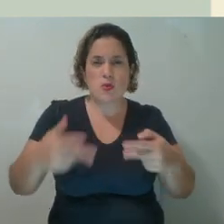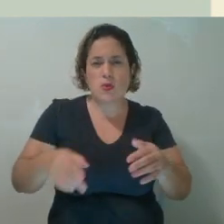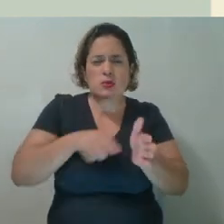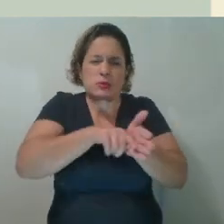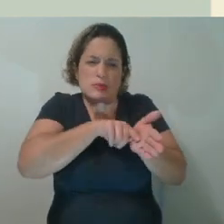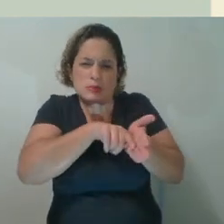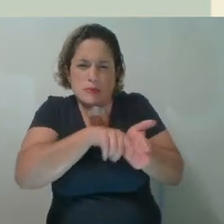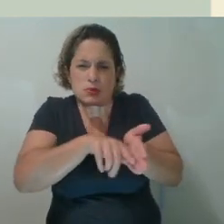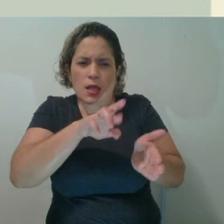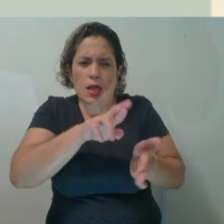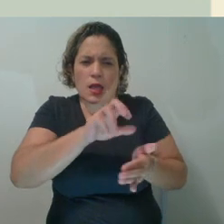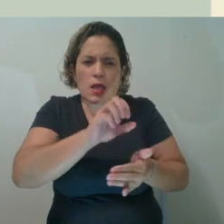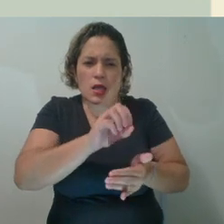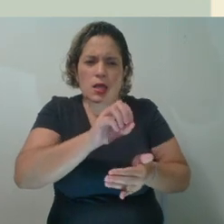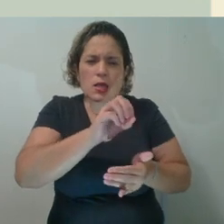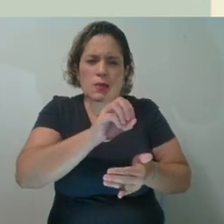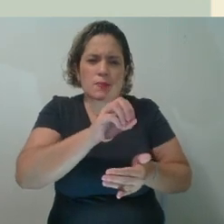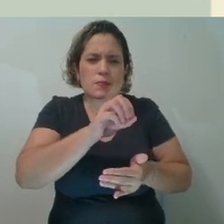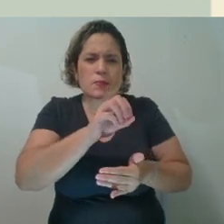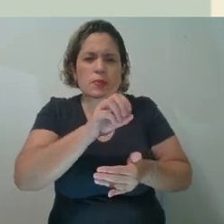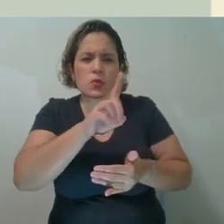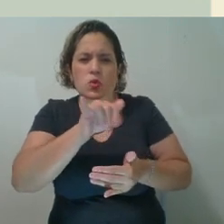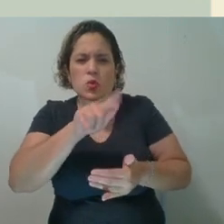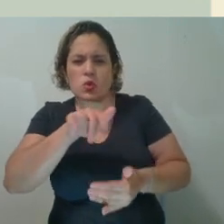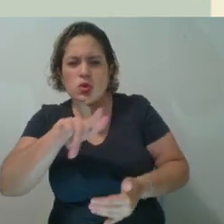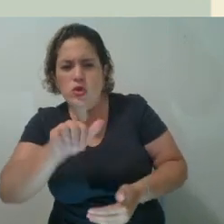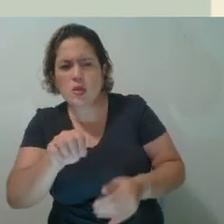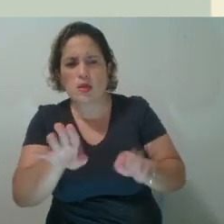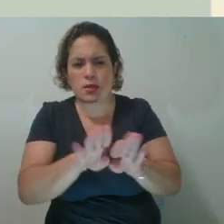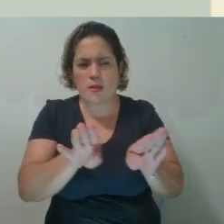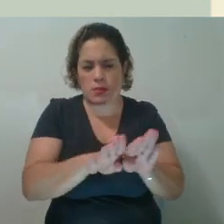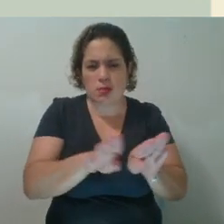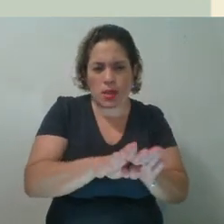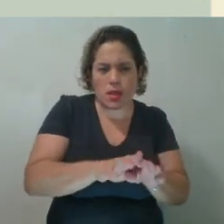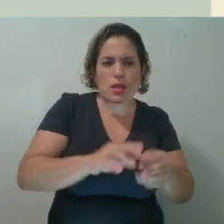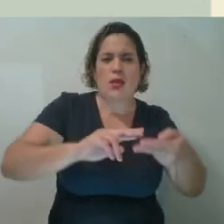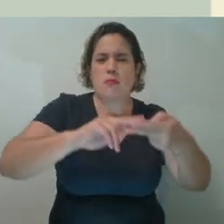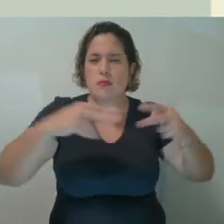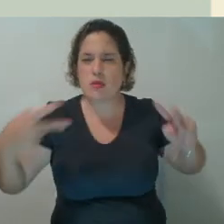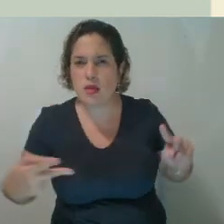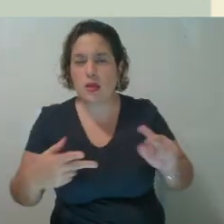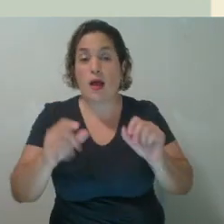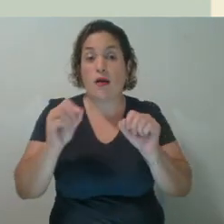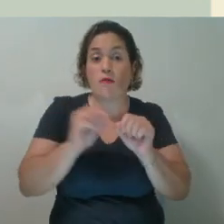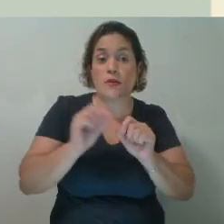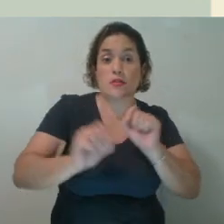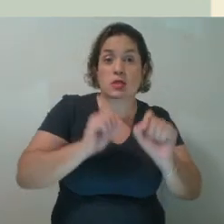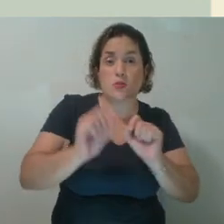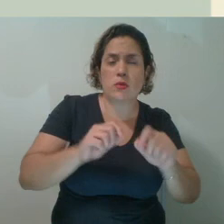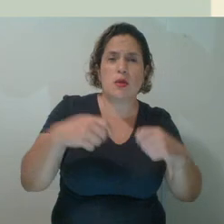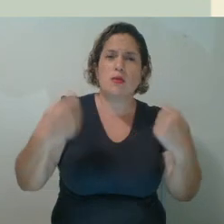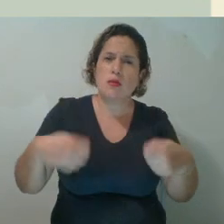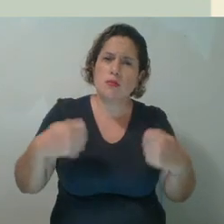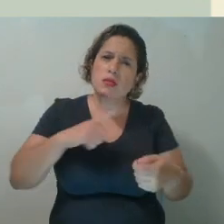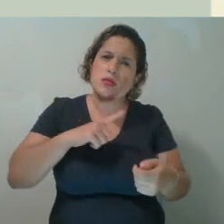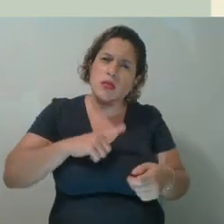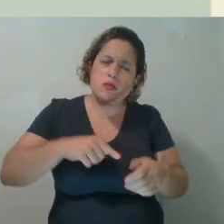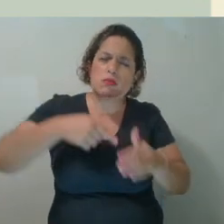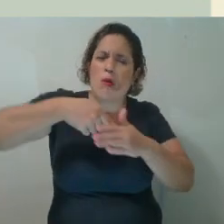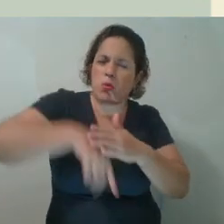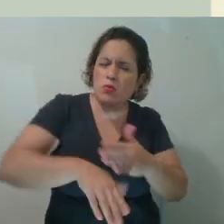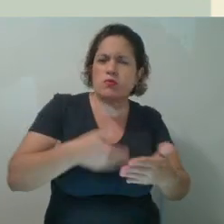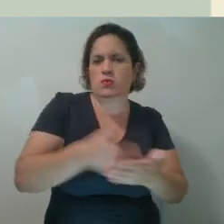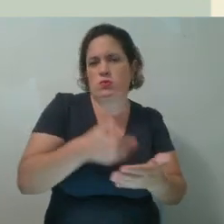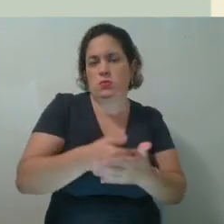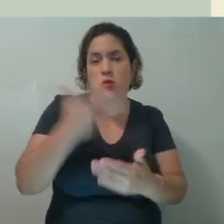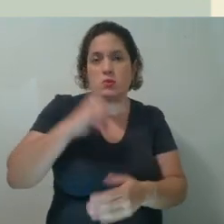e a análise de sequência de DNA de pelos. E esse estudo mostra a necessidade e o benefício da investigação e da necrópsia para